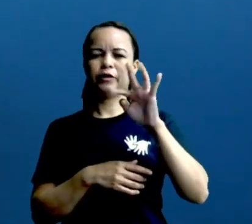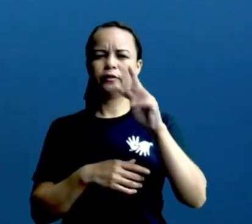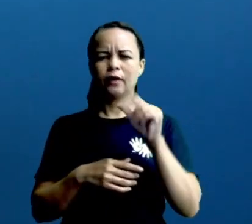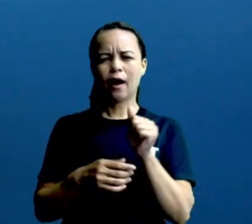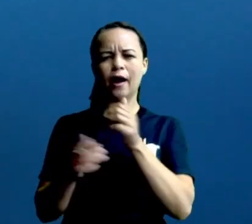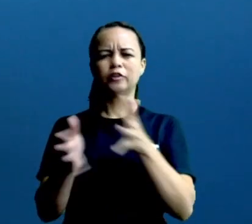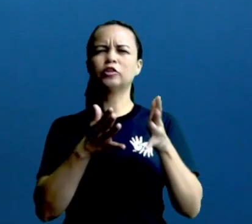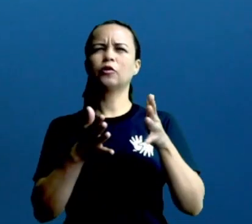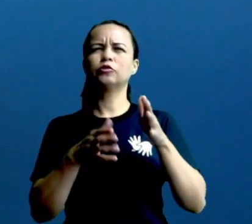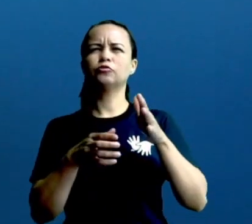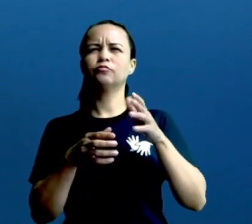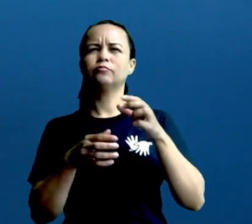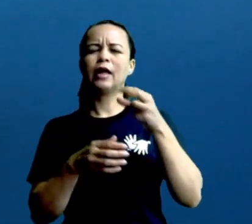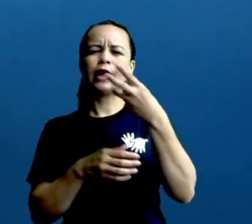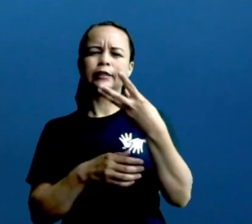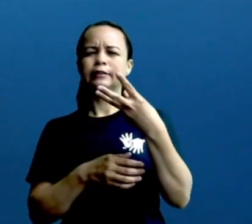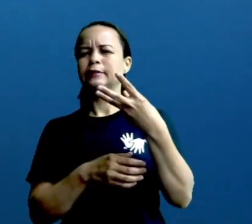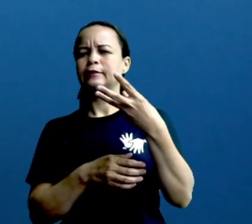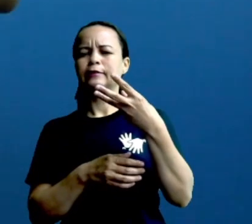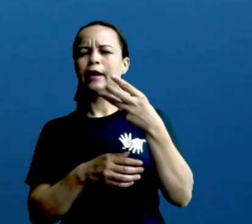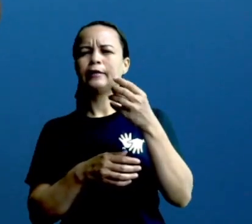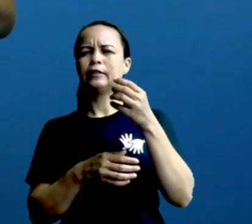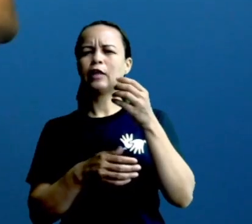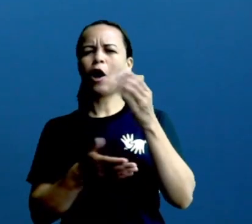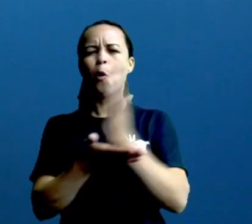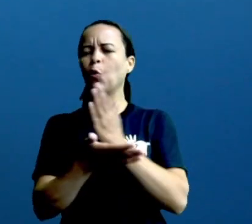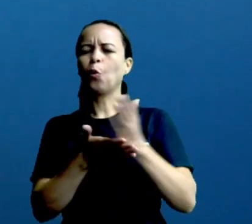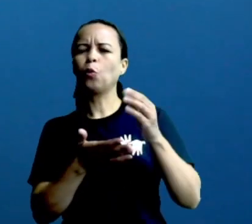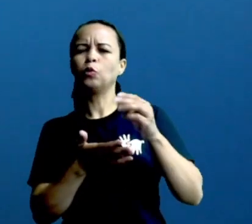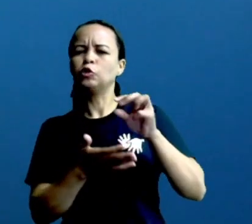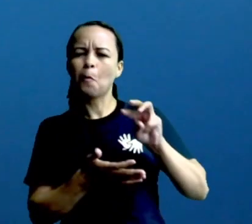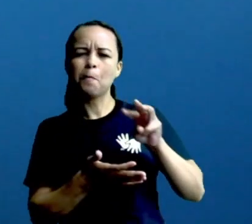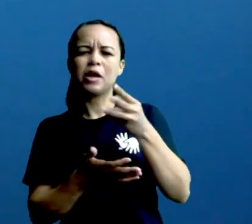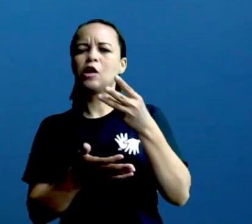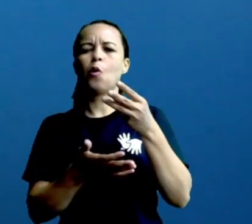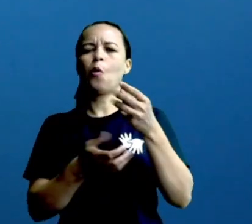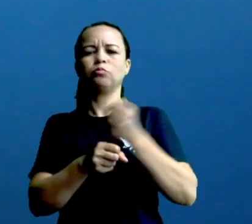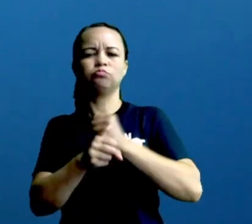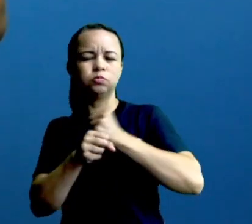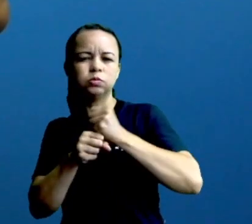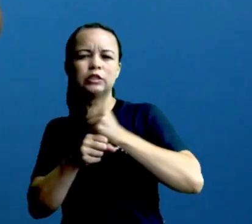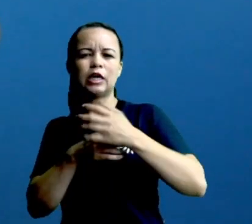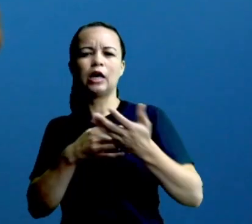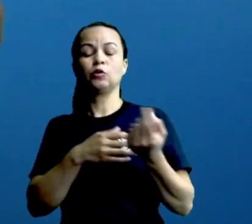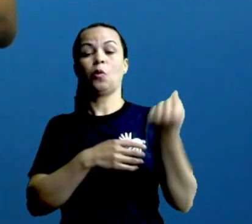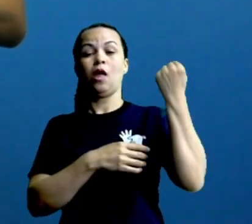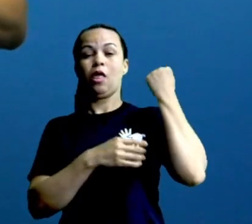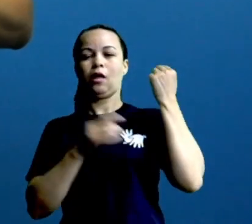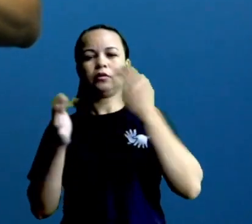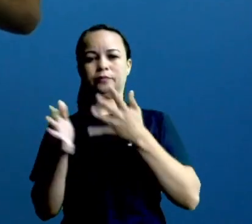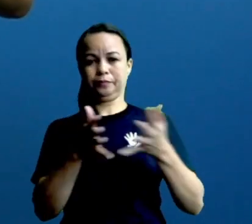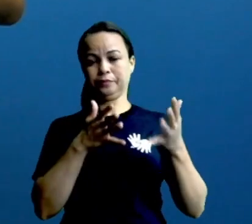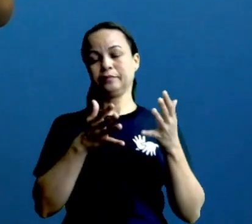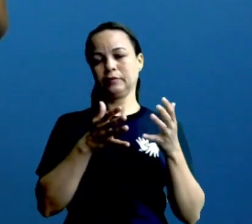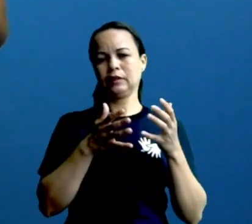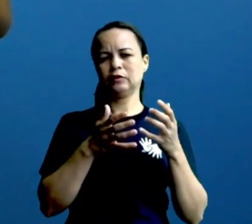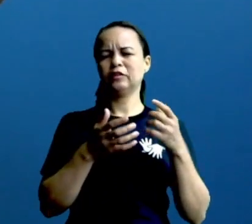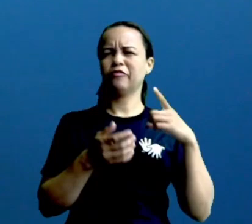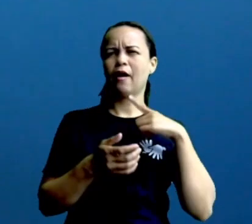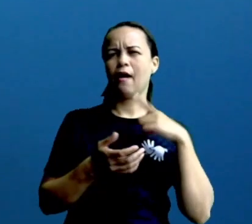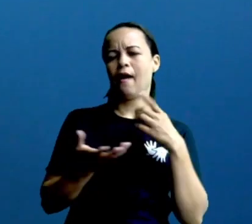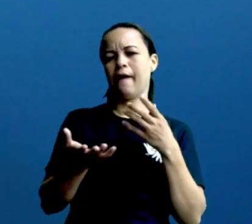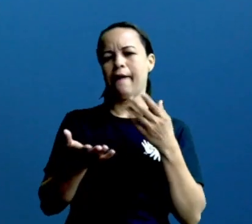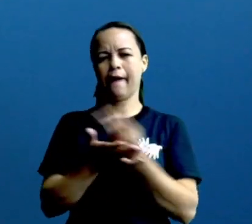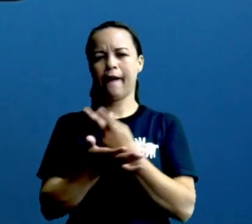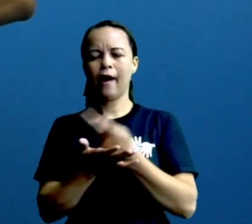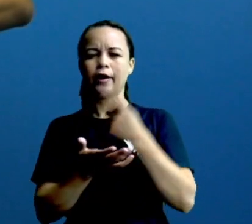isso, alguns milhões de anos, lá no período chamado Carbonífero, tá? Se eu tiver errado aqui alguma coisinha, é até bom que